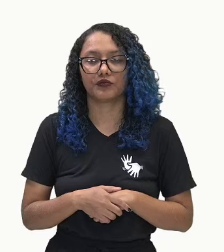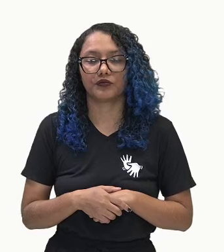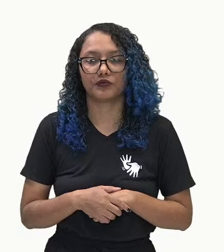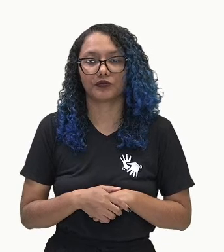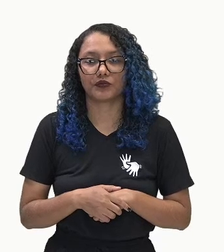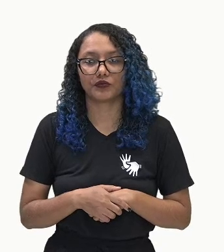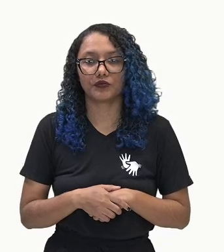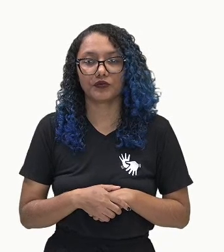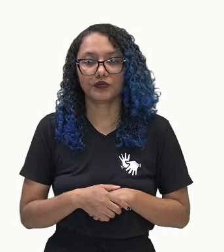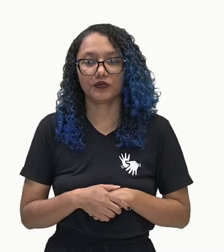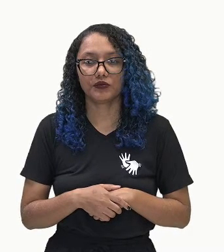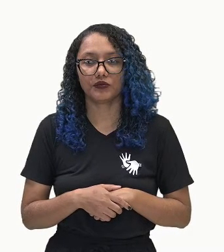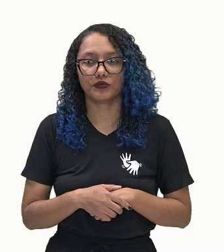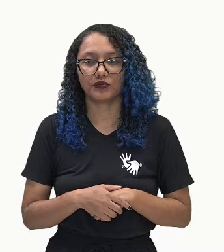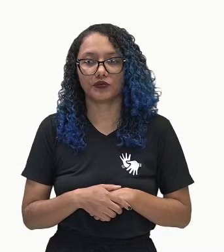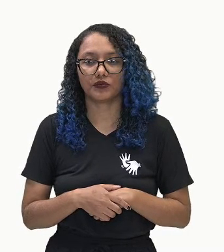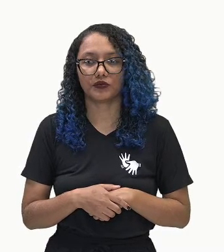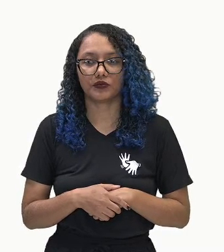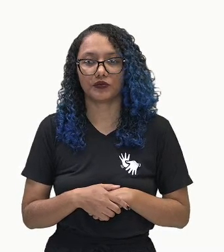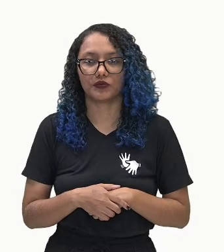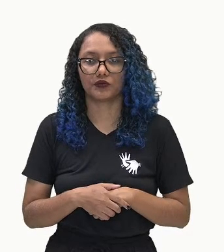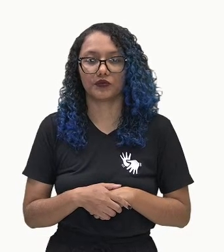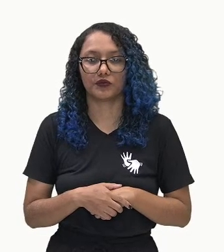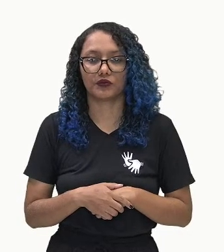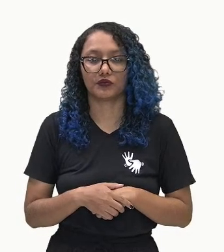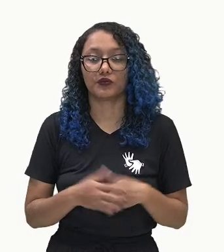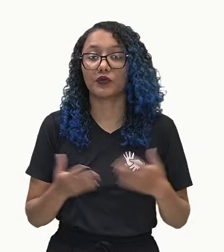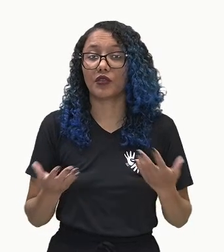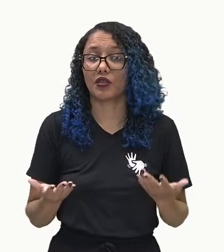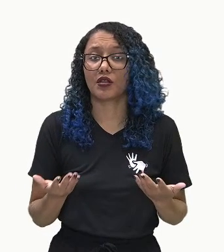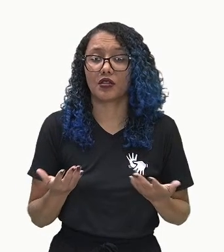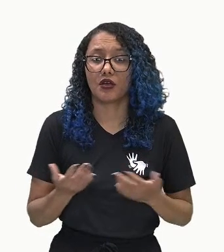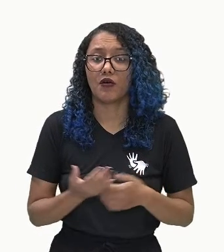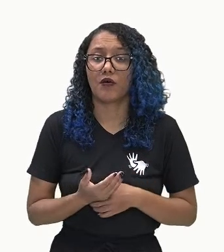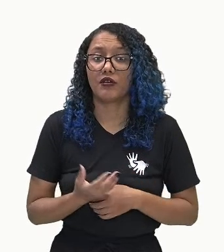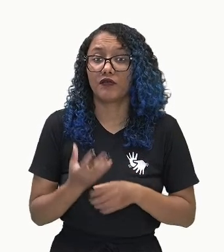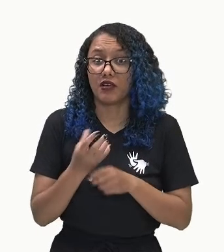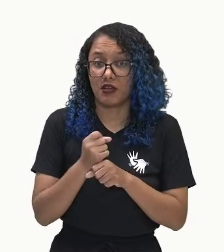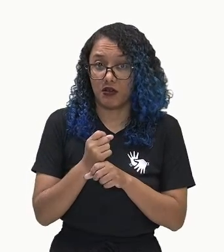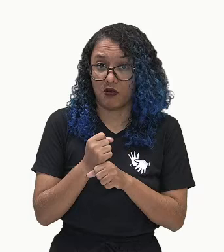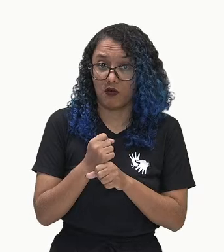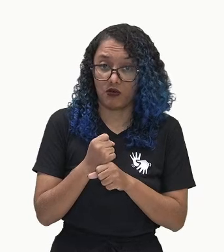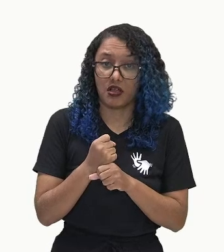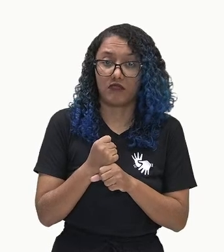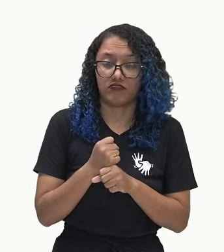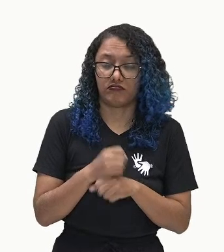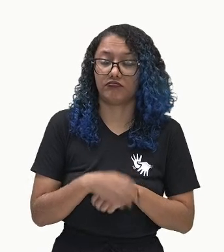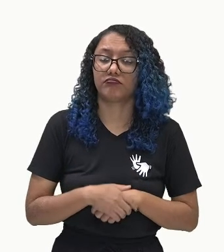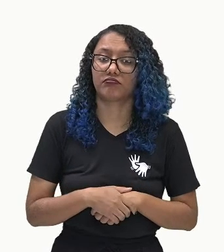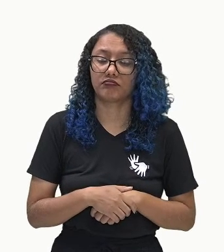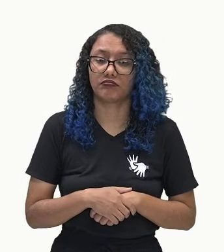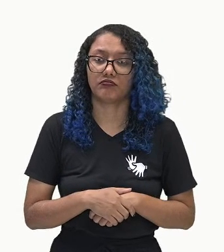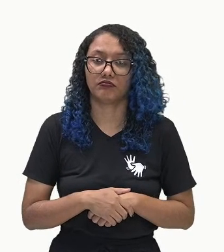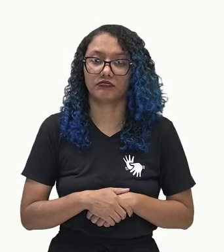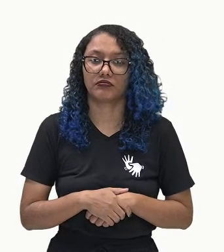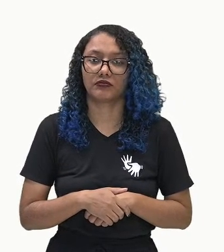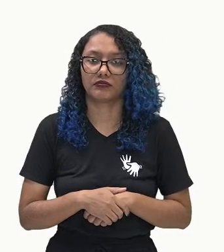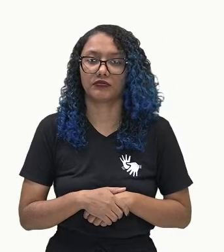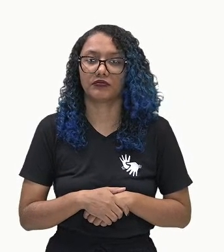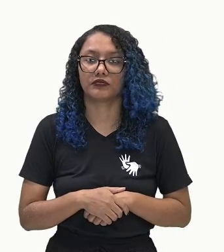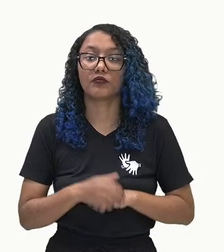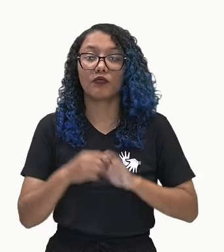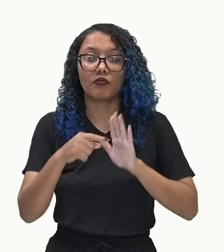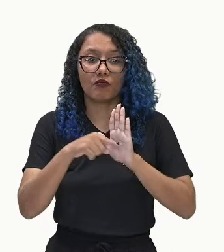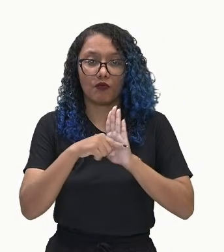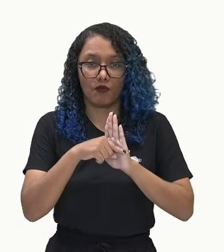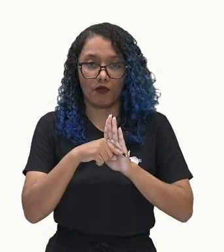1. Então, a gente vai resolver a subtração, tá? Dos valores de x. Então,